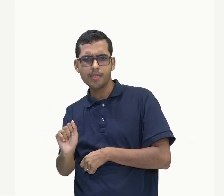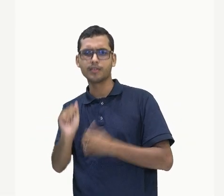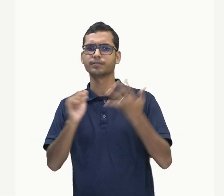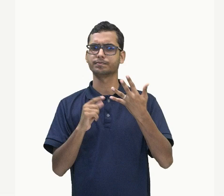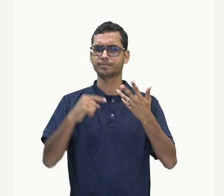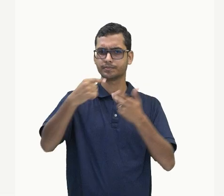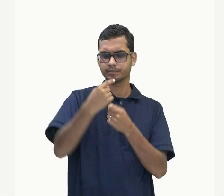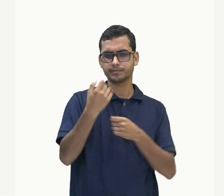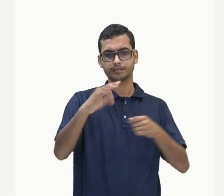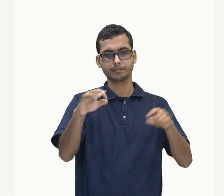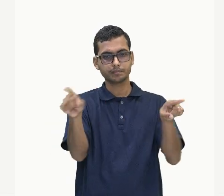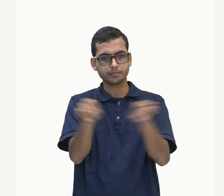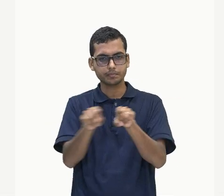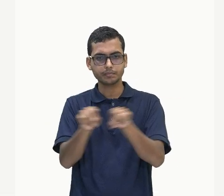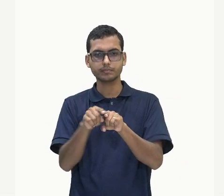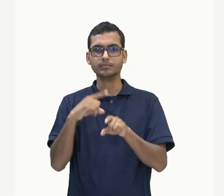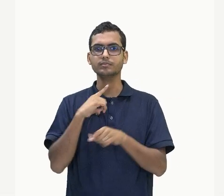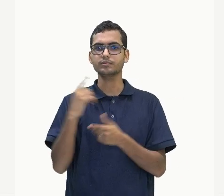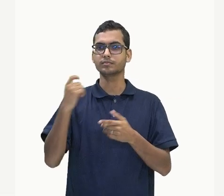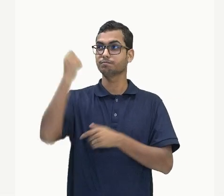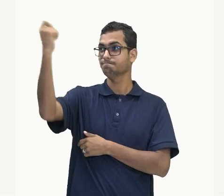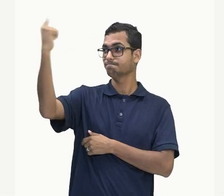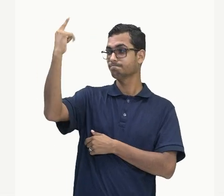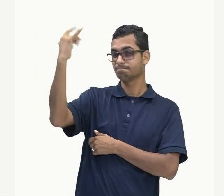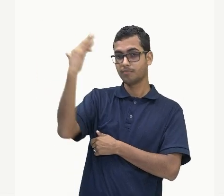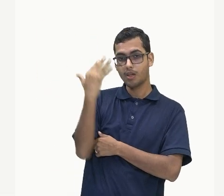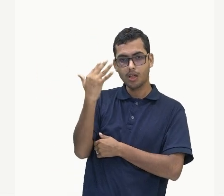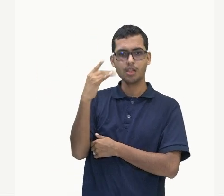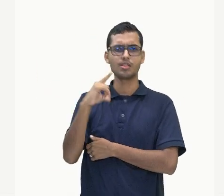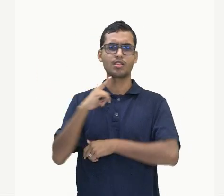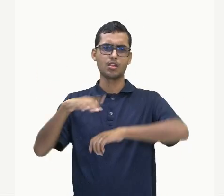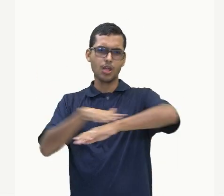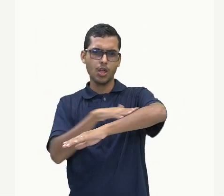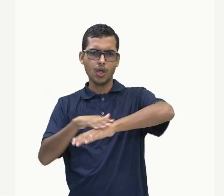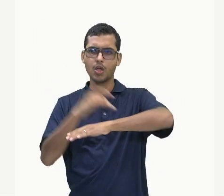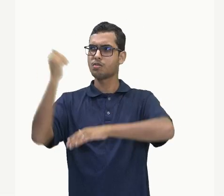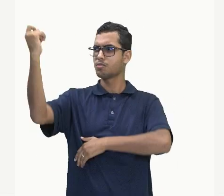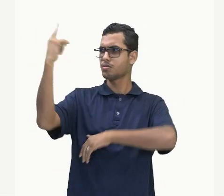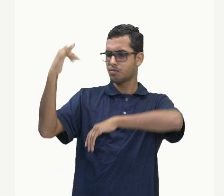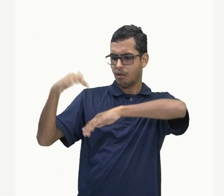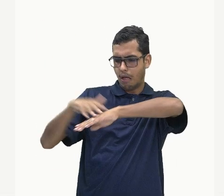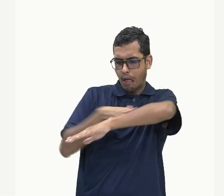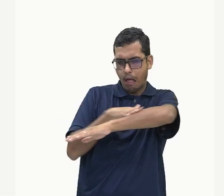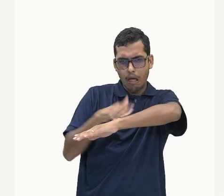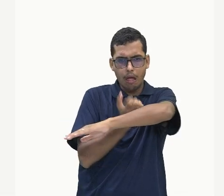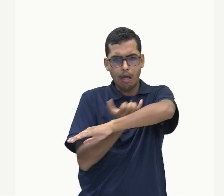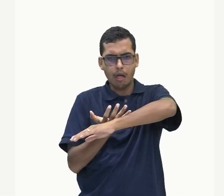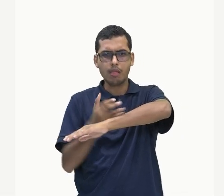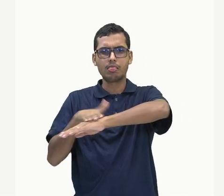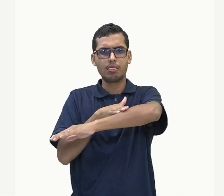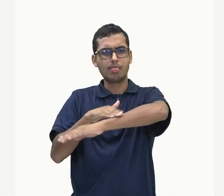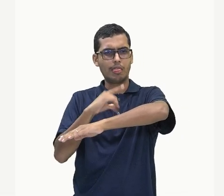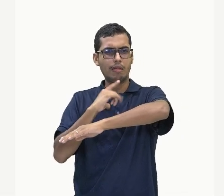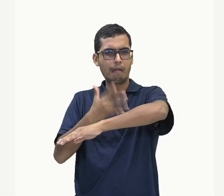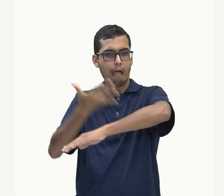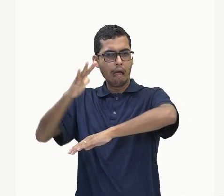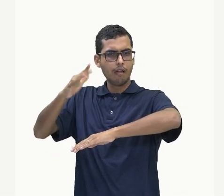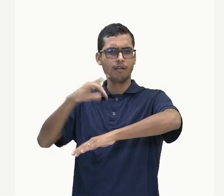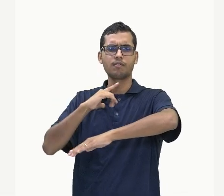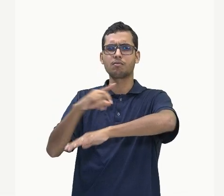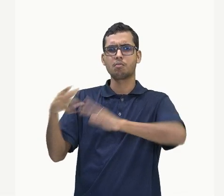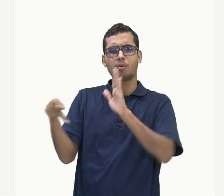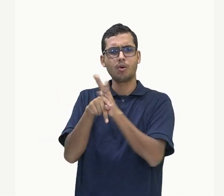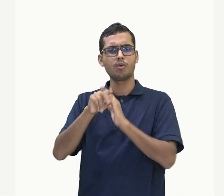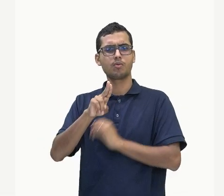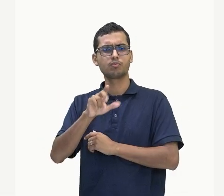causa bronzeamento ou queimaduras quando nós passamos muito tempo expostos ao sol. Já o raio-x, ele é usado em